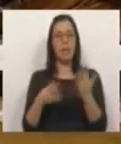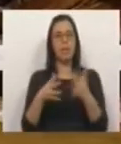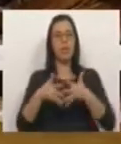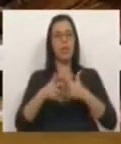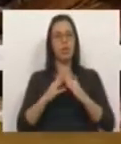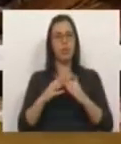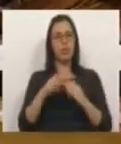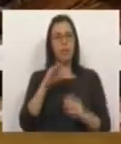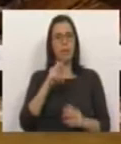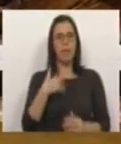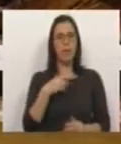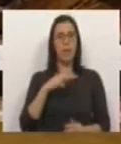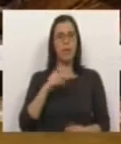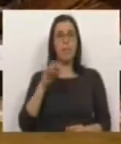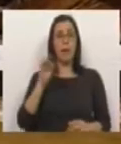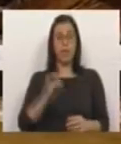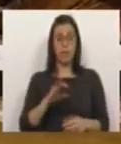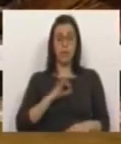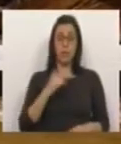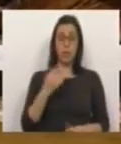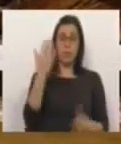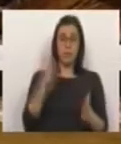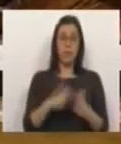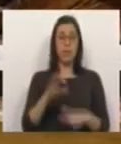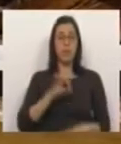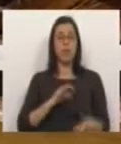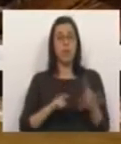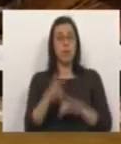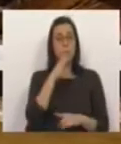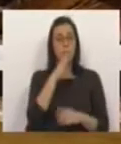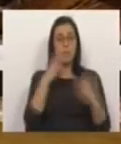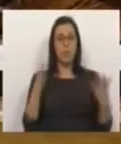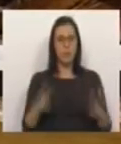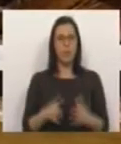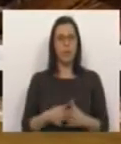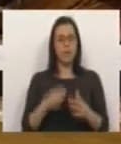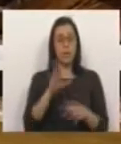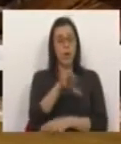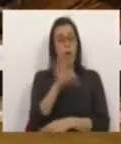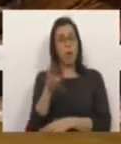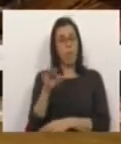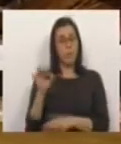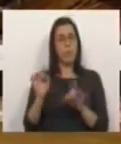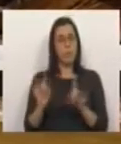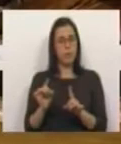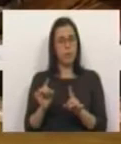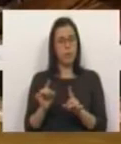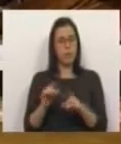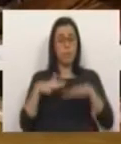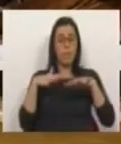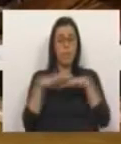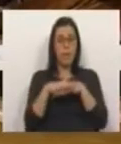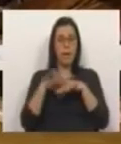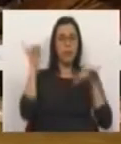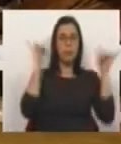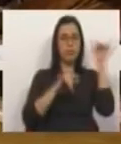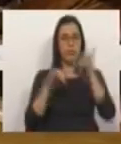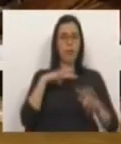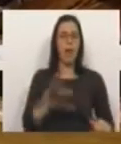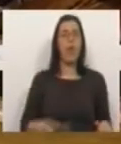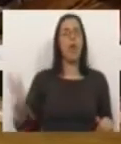das Infraestruturas, Pedro Marques. Sr. Presidente, Sras. E Srs. Deputados, as opções para a rede dos